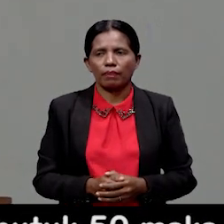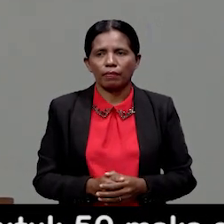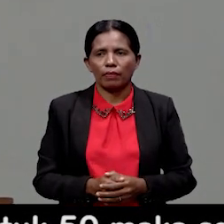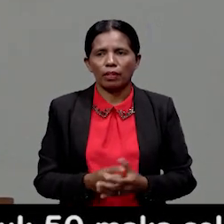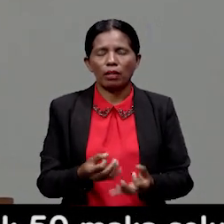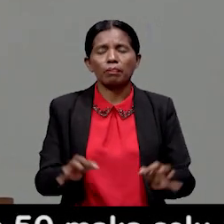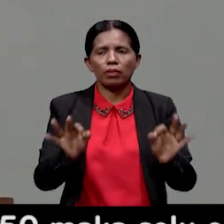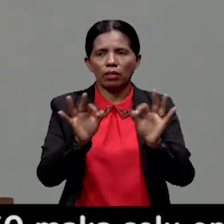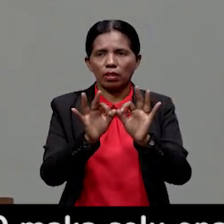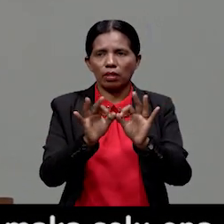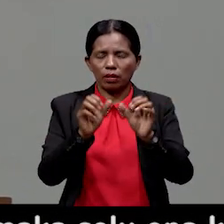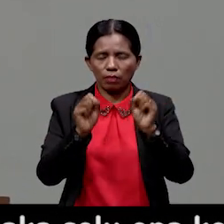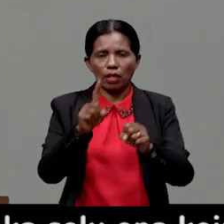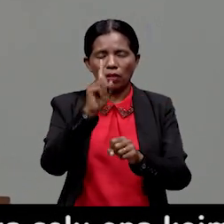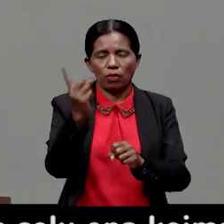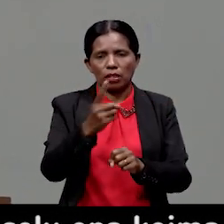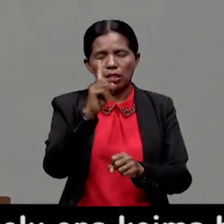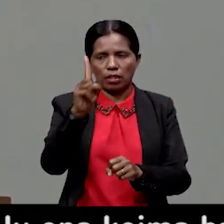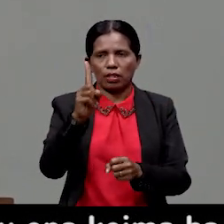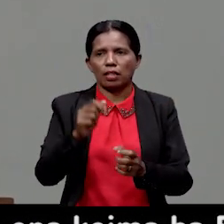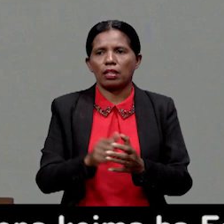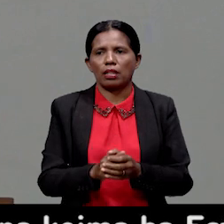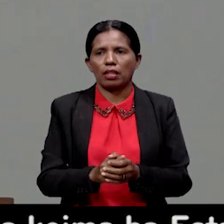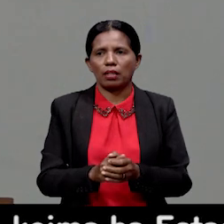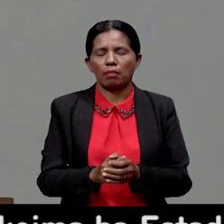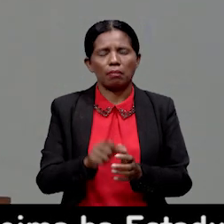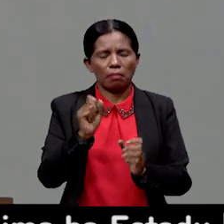Prioridade, bem, e da lei, ou bem, lima.